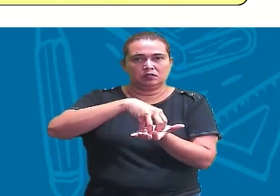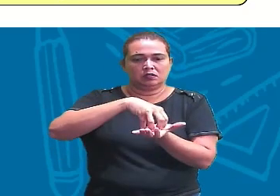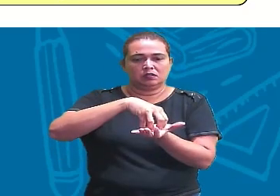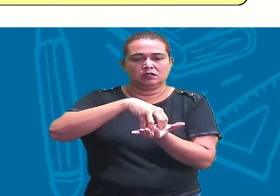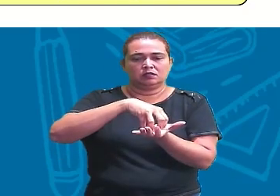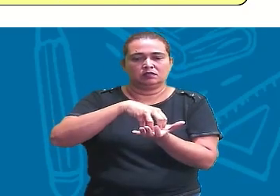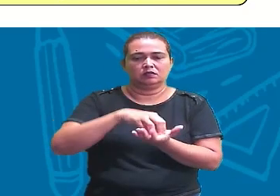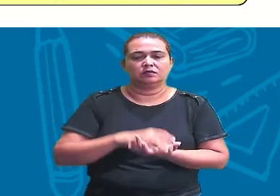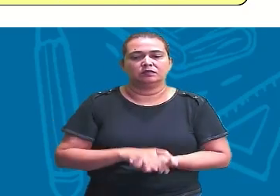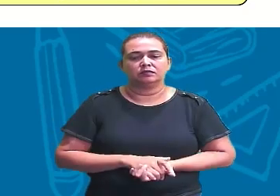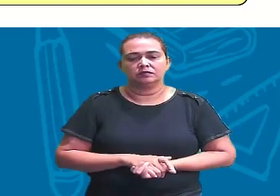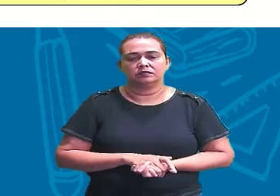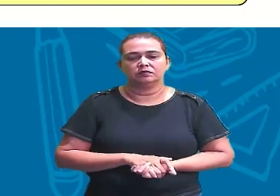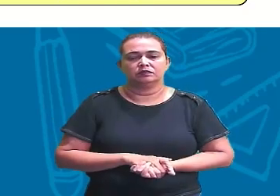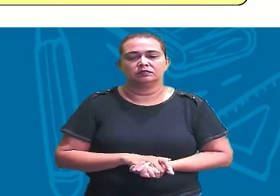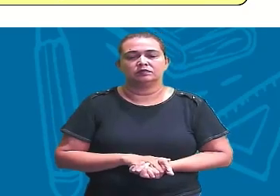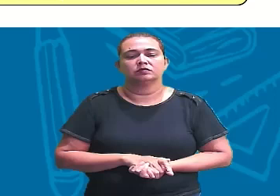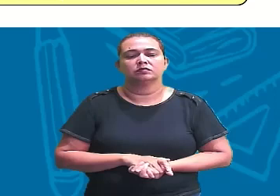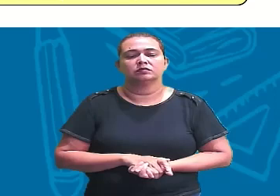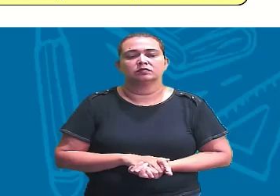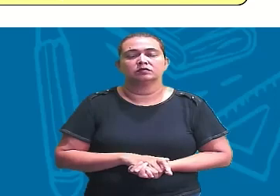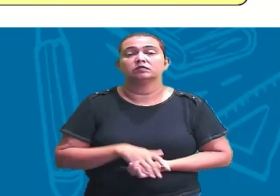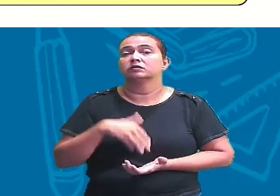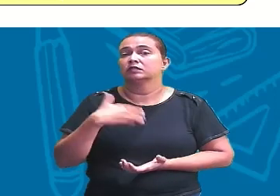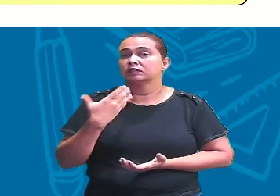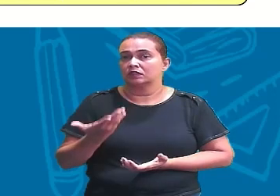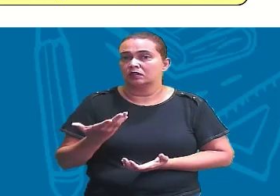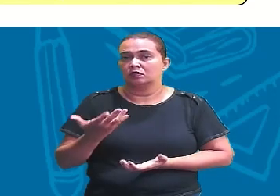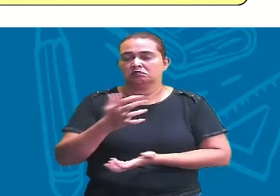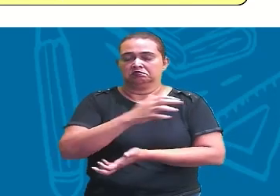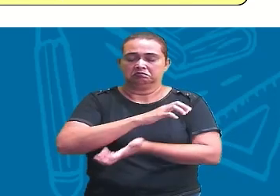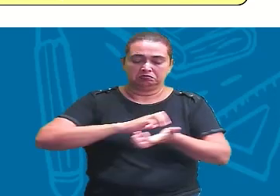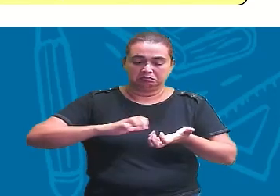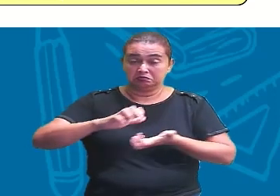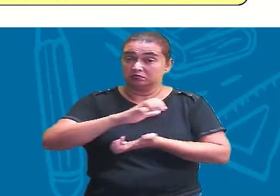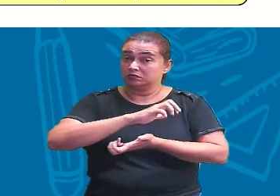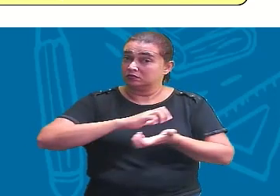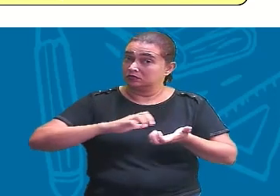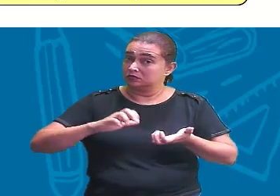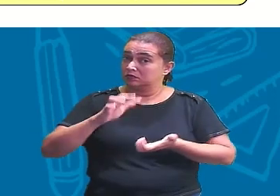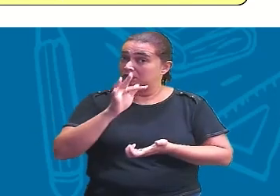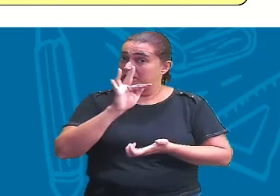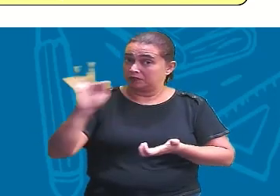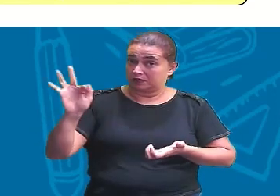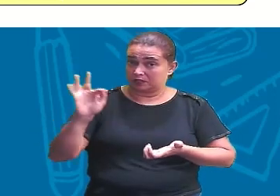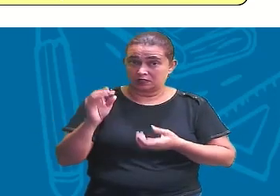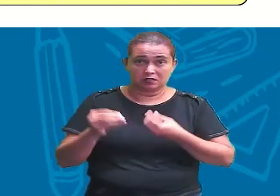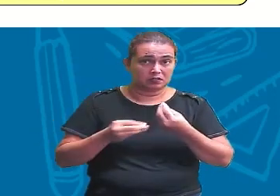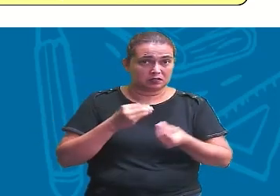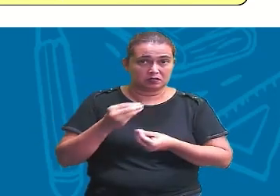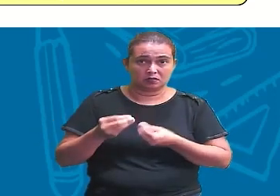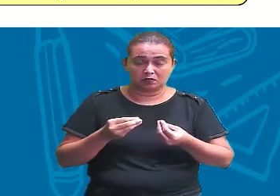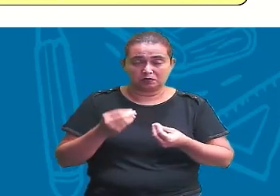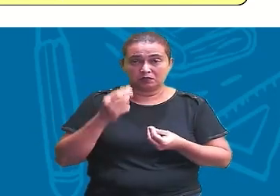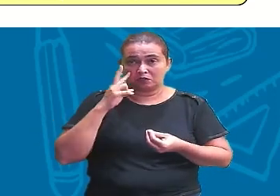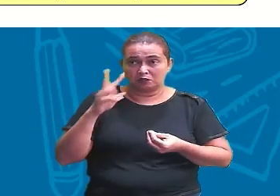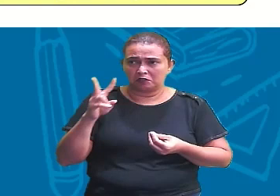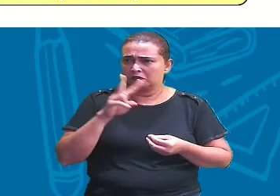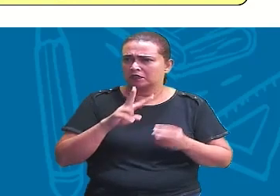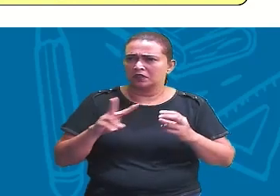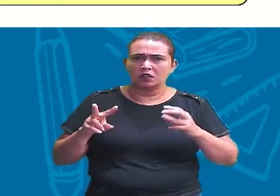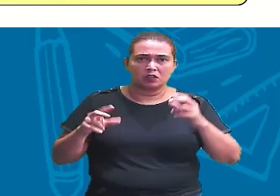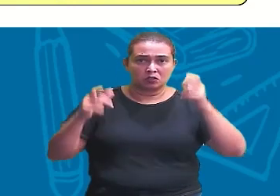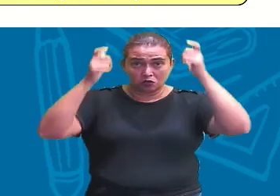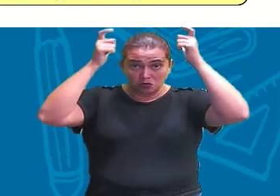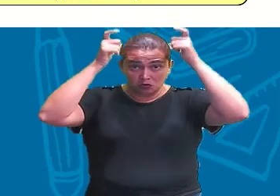Certo. Durante essa revolução, o rei Luís XVI, ele vê que a revolução está avançando e ele tenta fugir